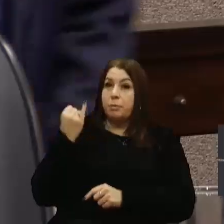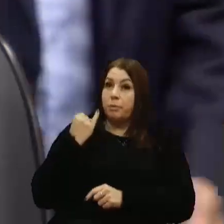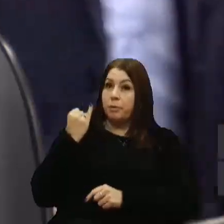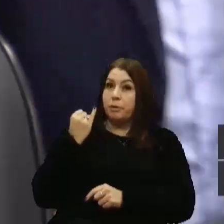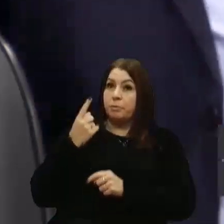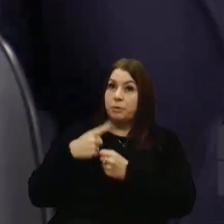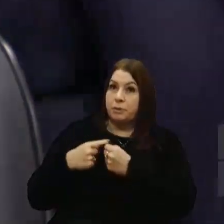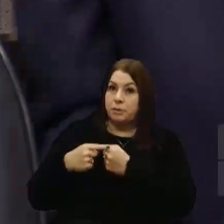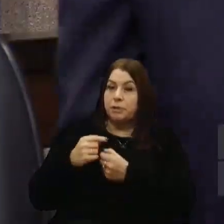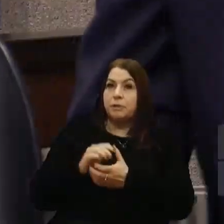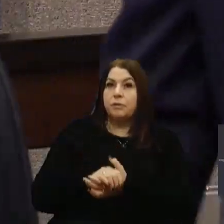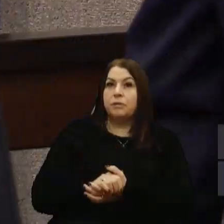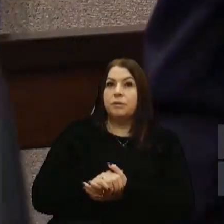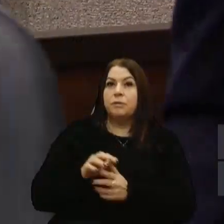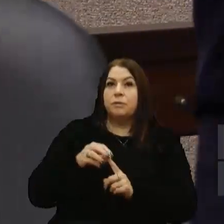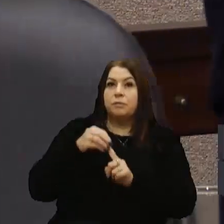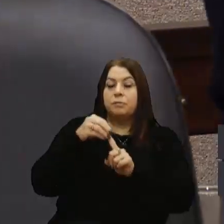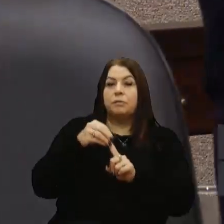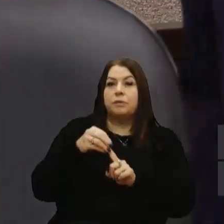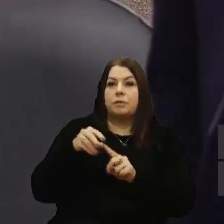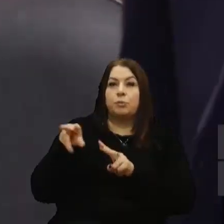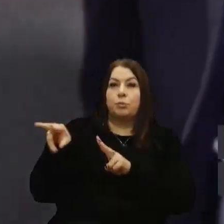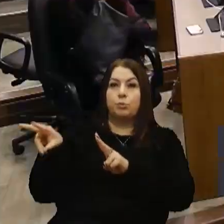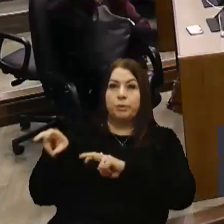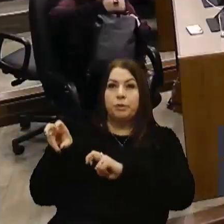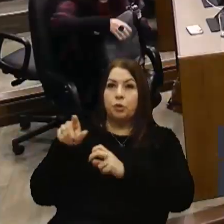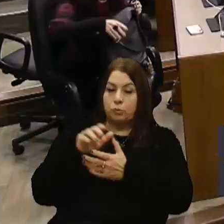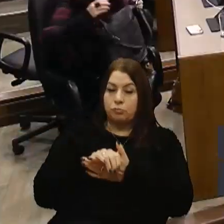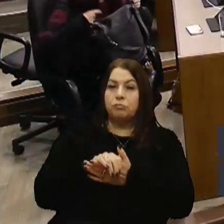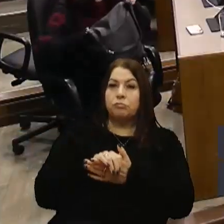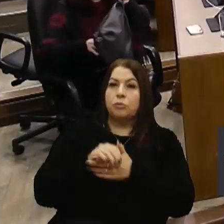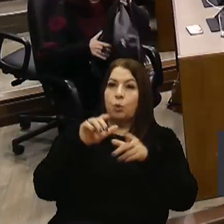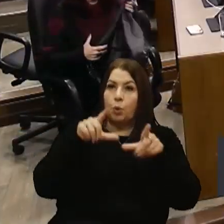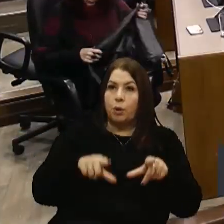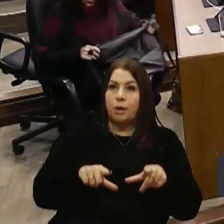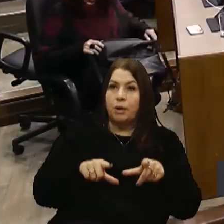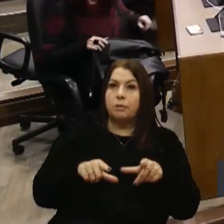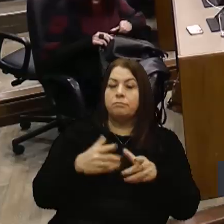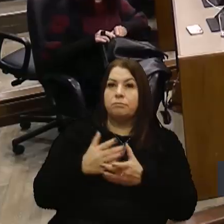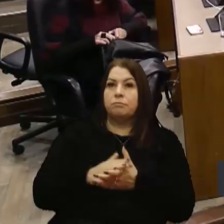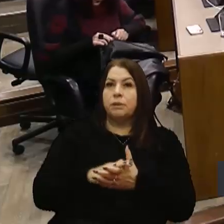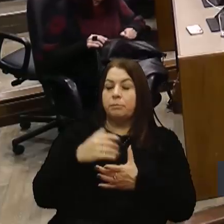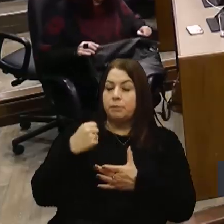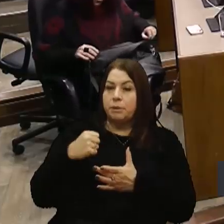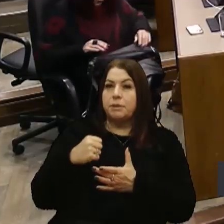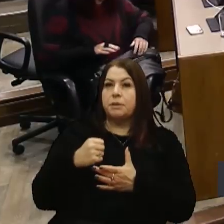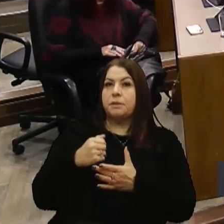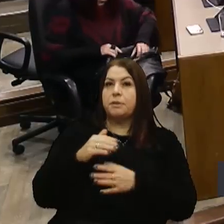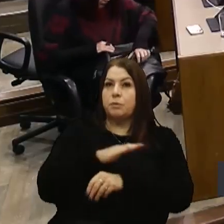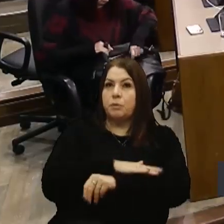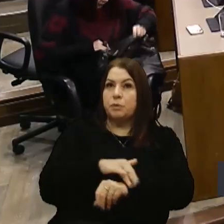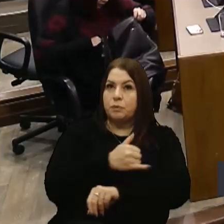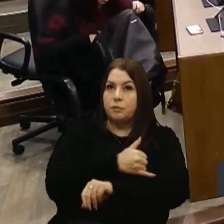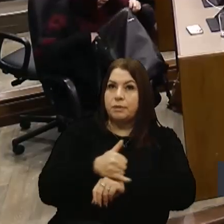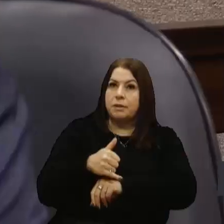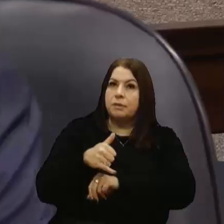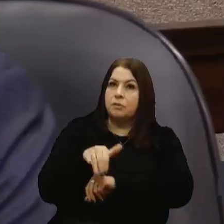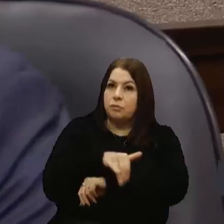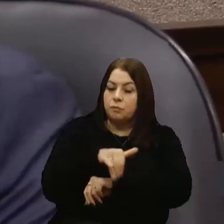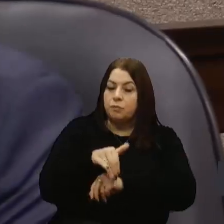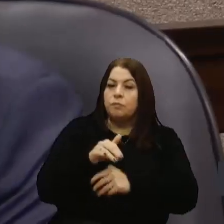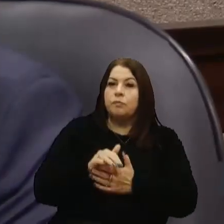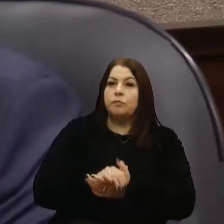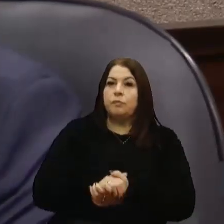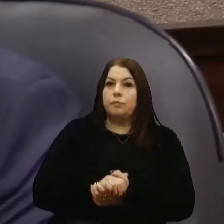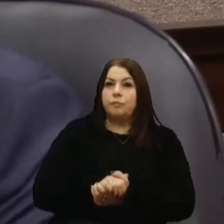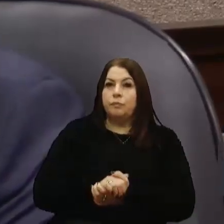para a nossa cidade, principalmente para o interior, né, aquelas localidades do interior que tanto solicitam asfaltamento de estradas,